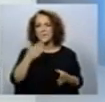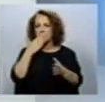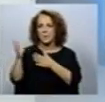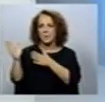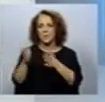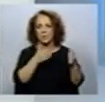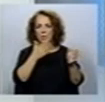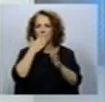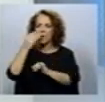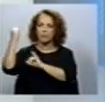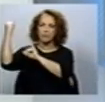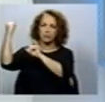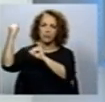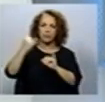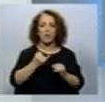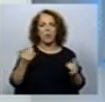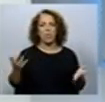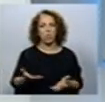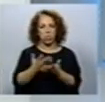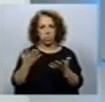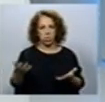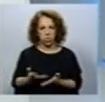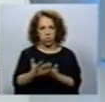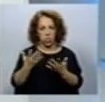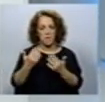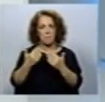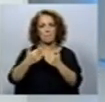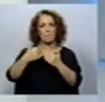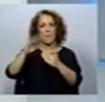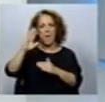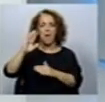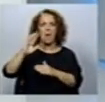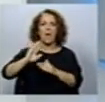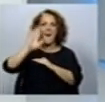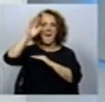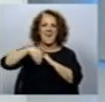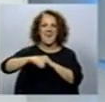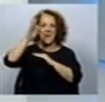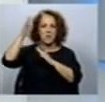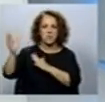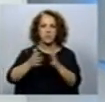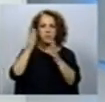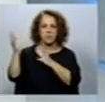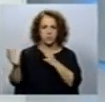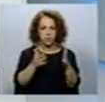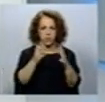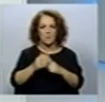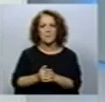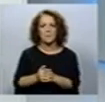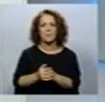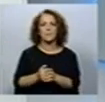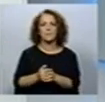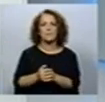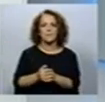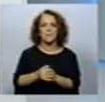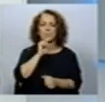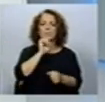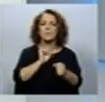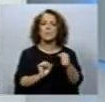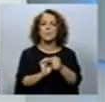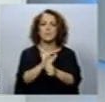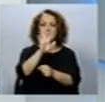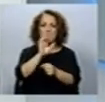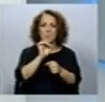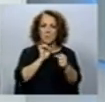de nordeste fraco a moderado, por vezes com maior intensidade nas terras altas, e ao largo do arquipélago temos ondas de noroeste